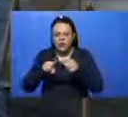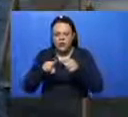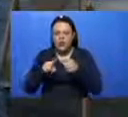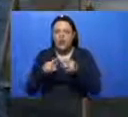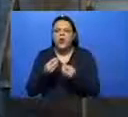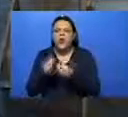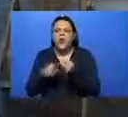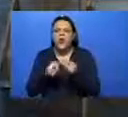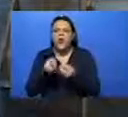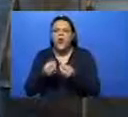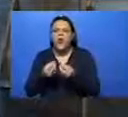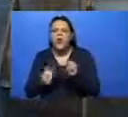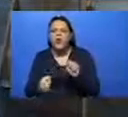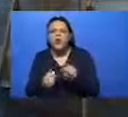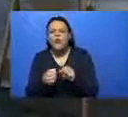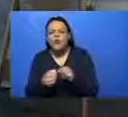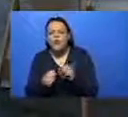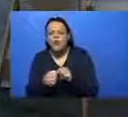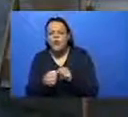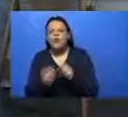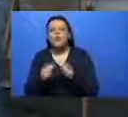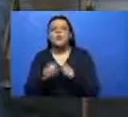construir um gráfico de setores.